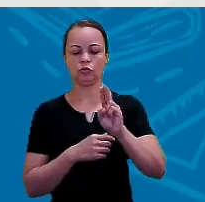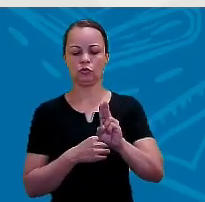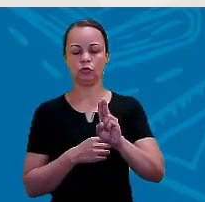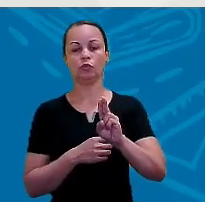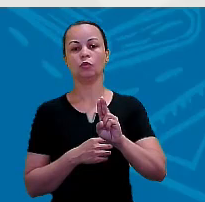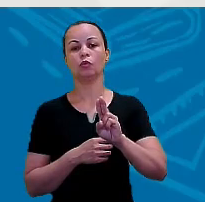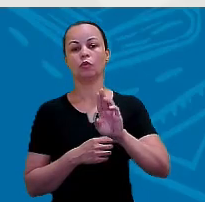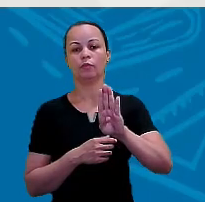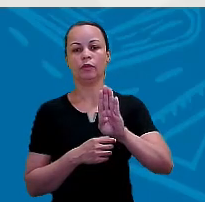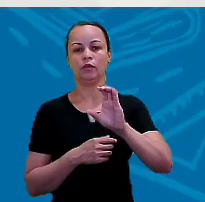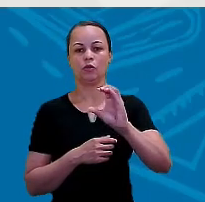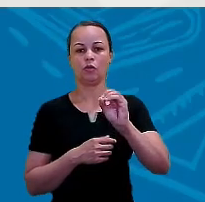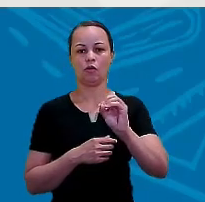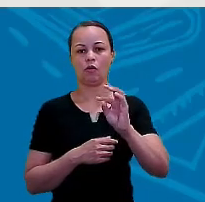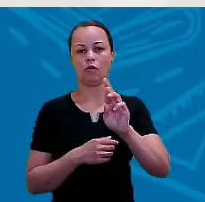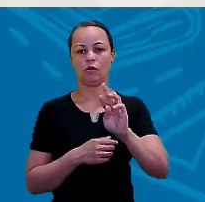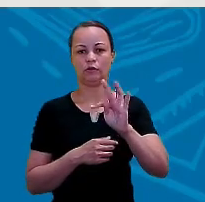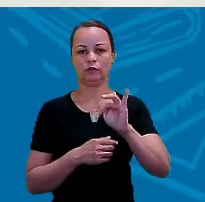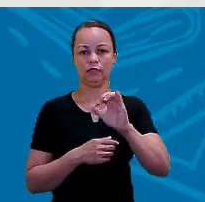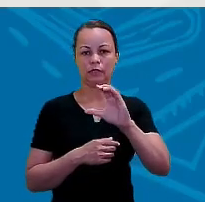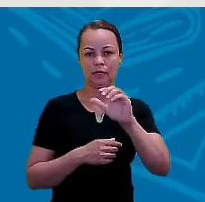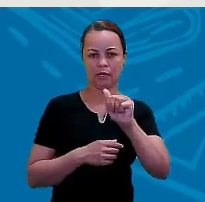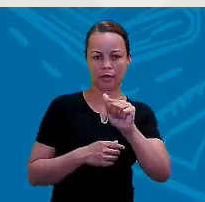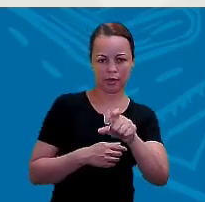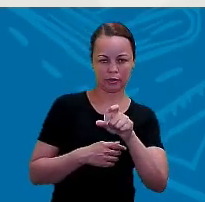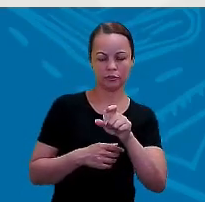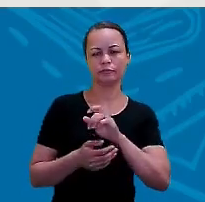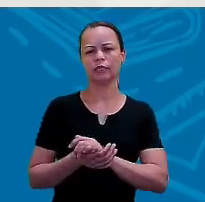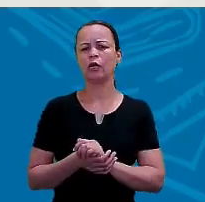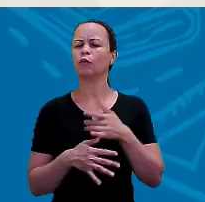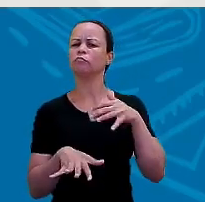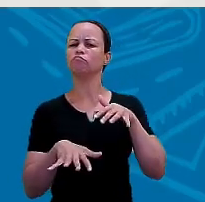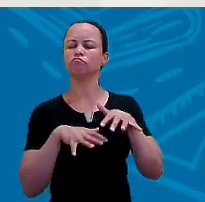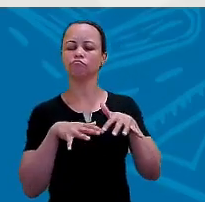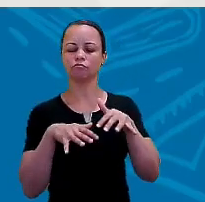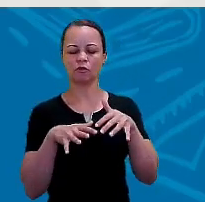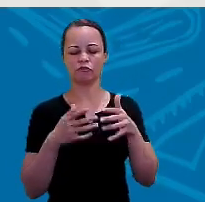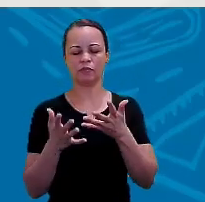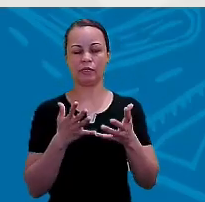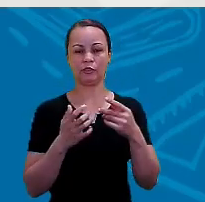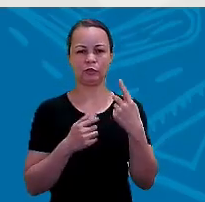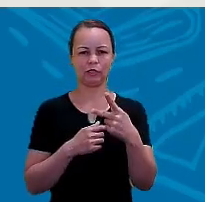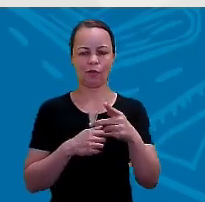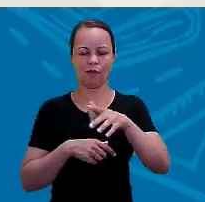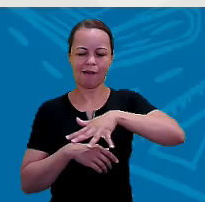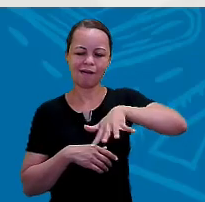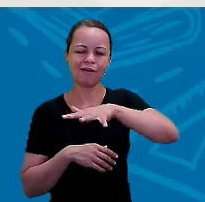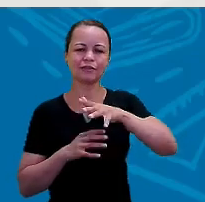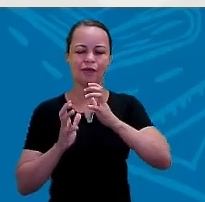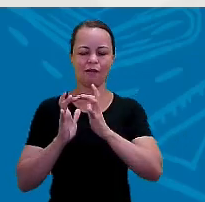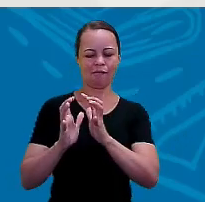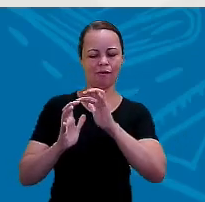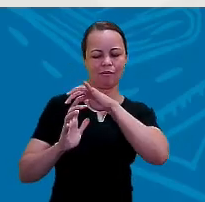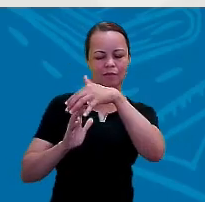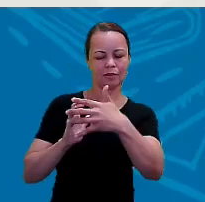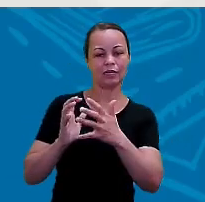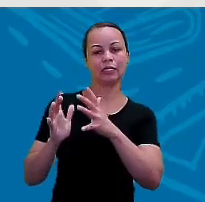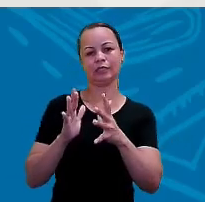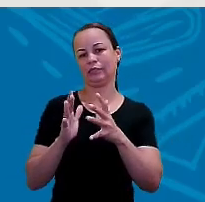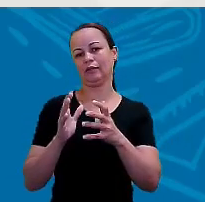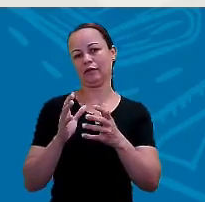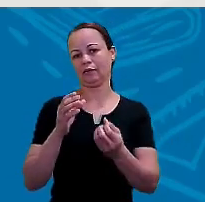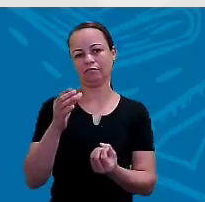pode ter certeza, quando a gente faz qualquer escolha, quando a gente faz qualquer movimento, são essas áreas que normalmente se ativam em primeiro